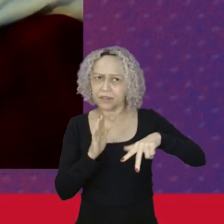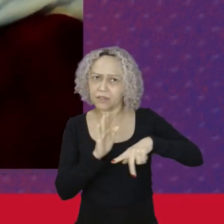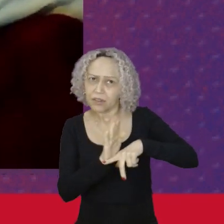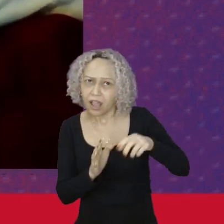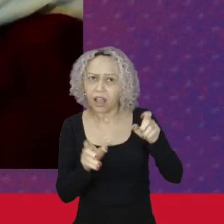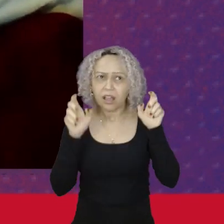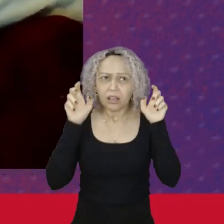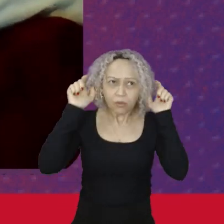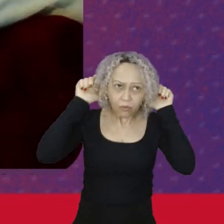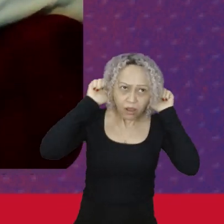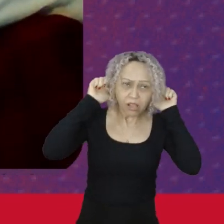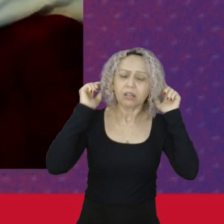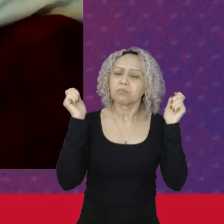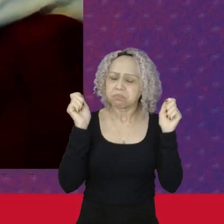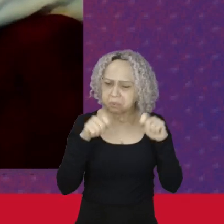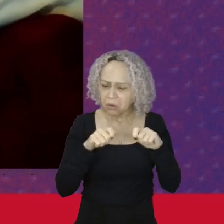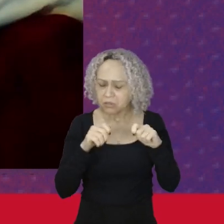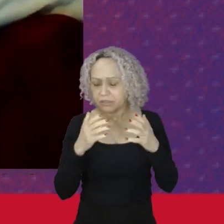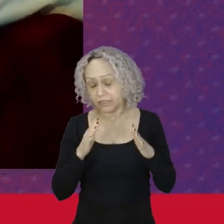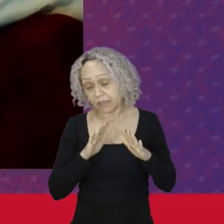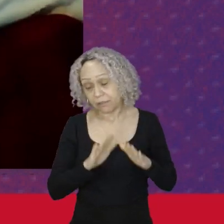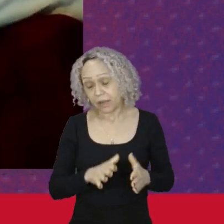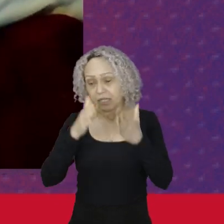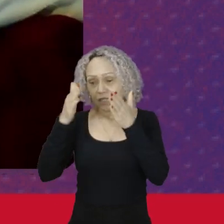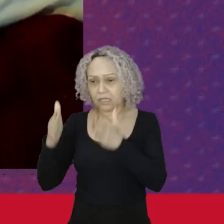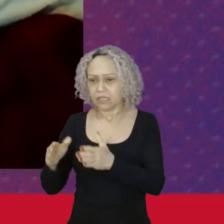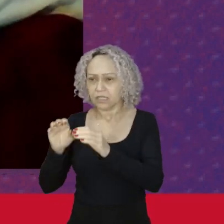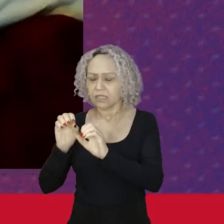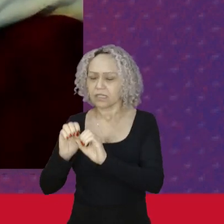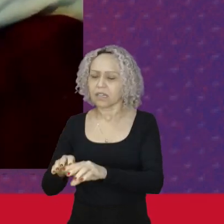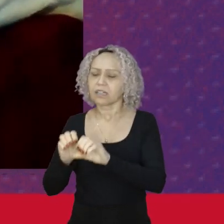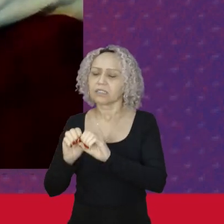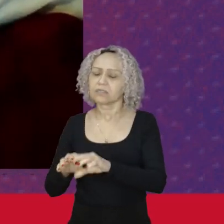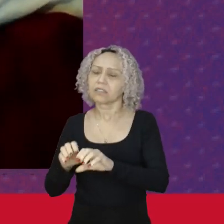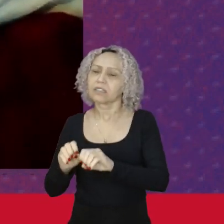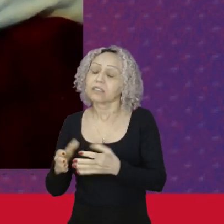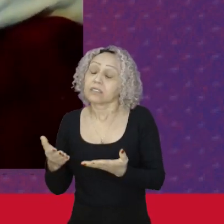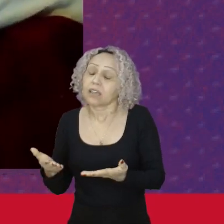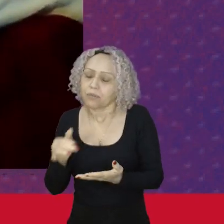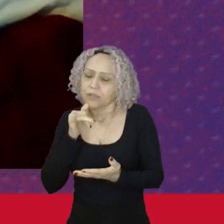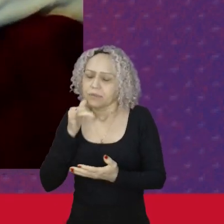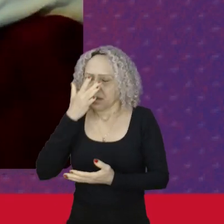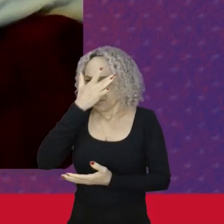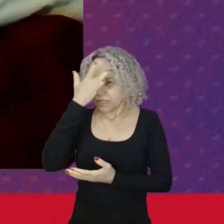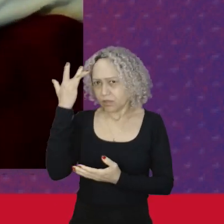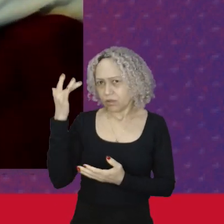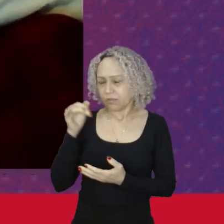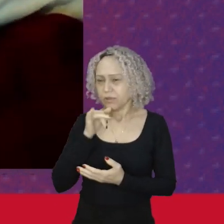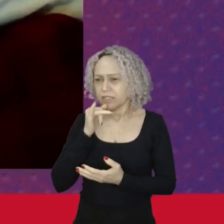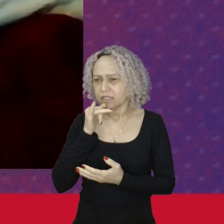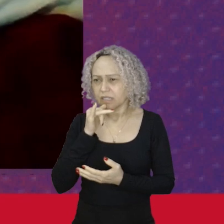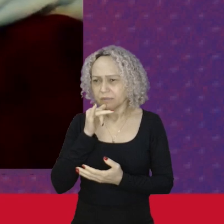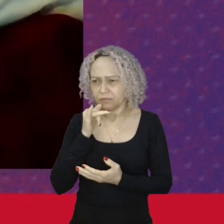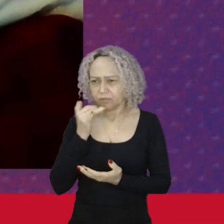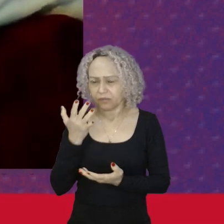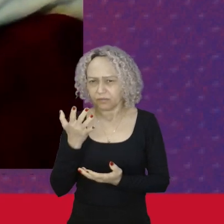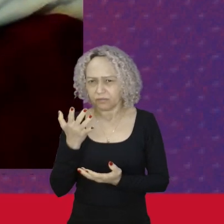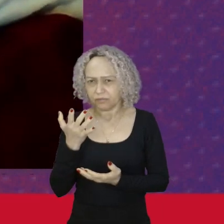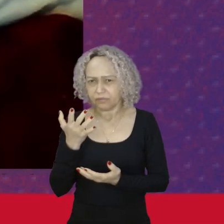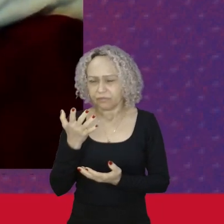educacional é voltada aos quadros de perdas sensoriais e mentais. Então, as pessoas com